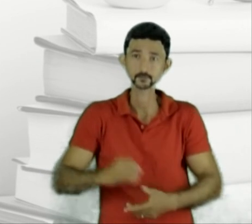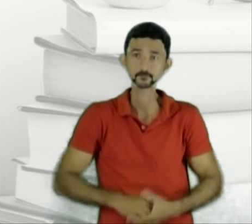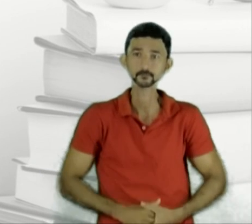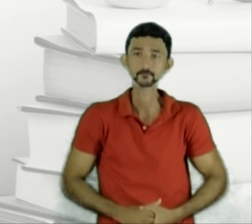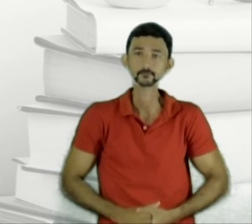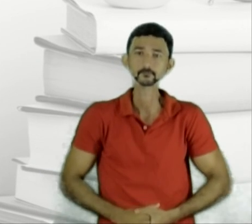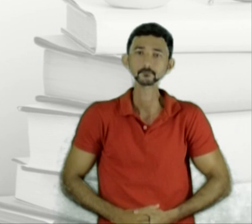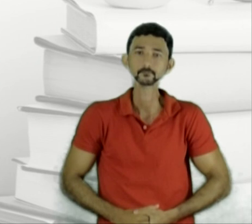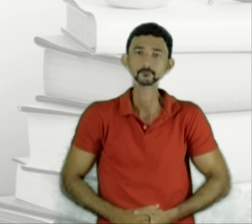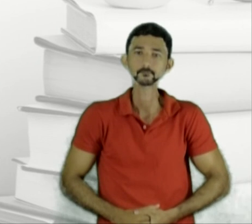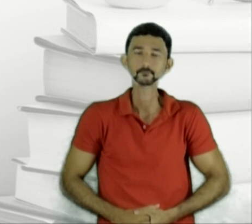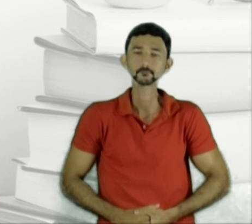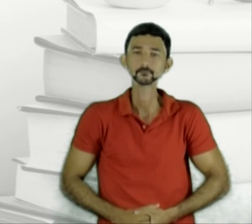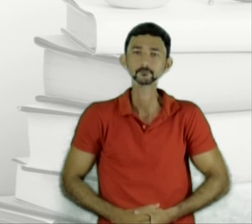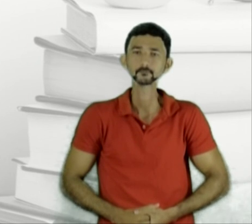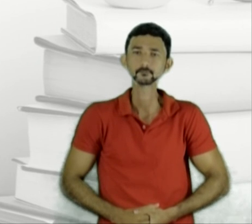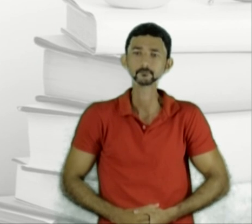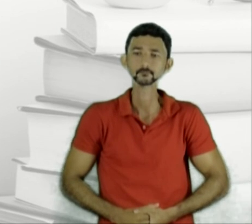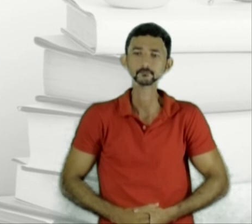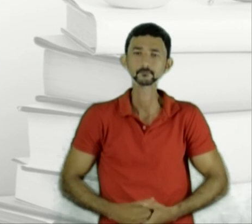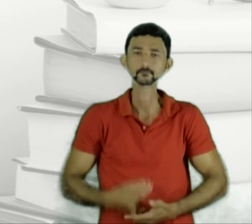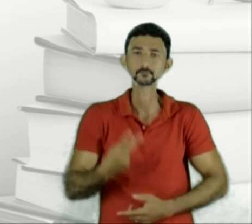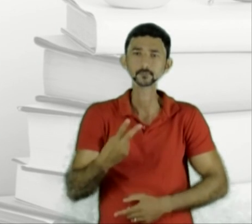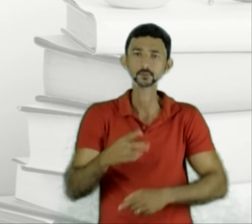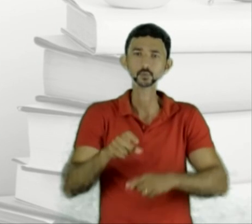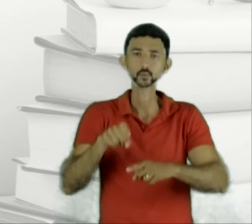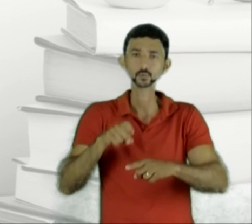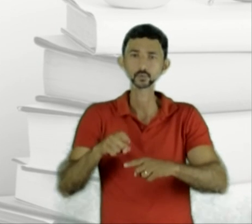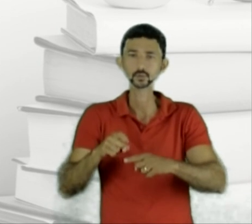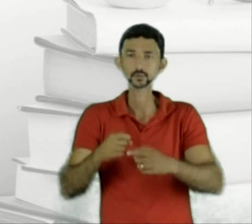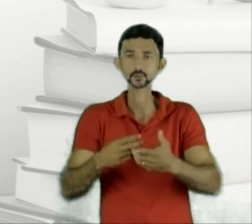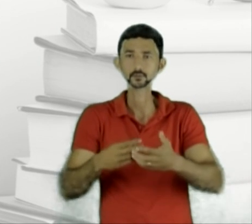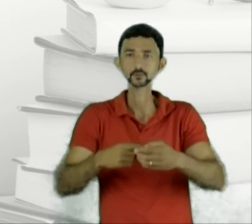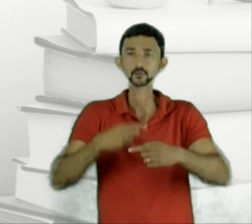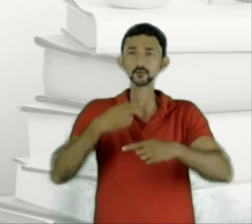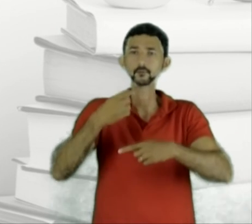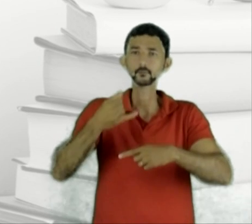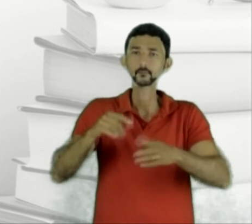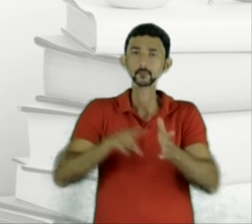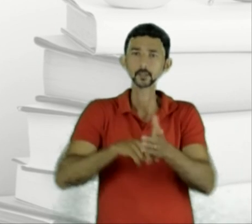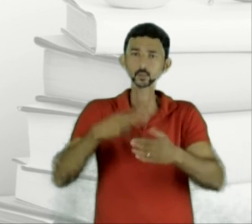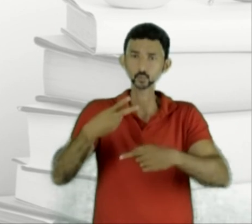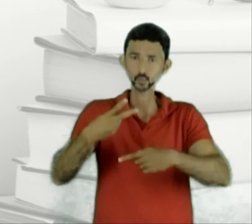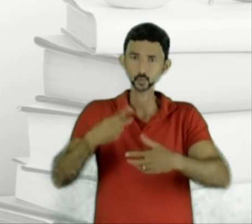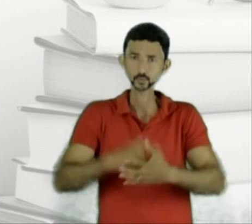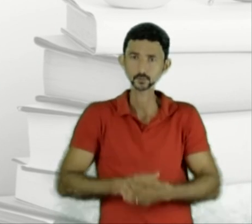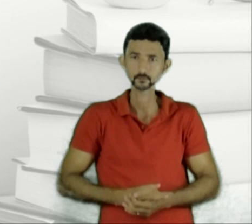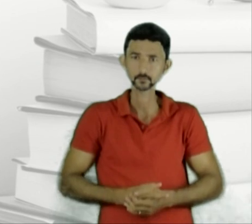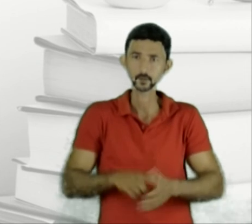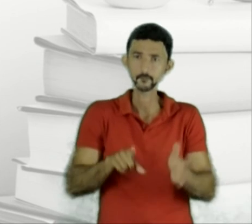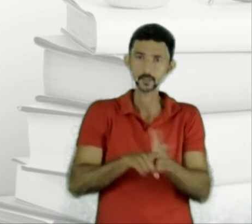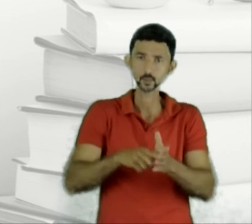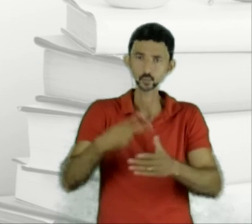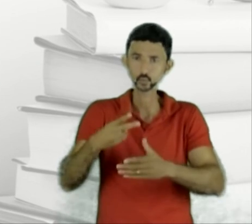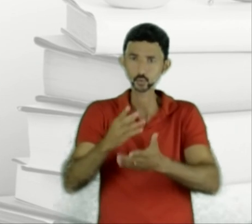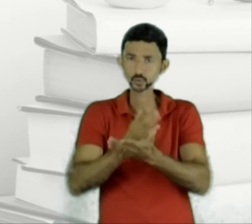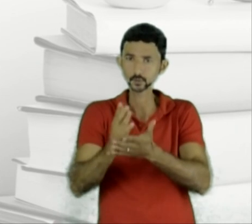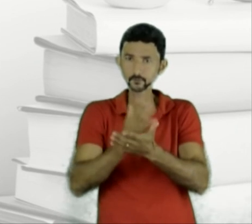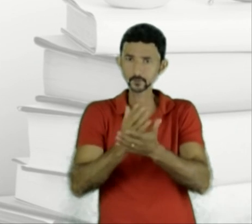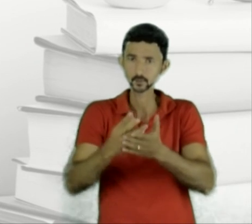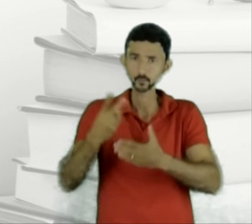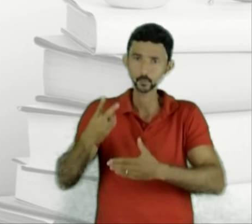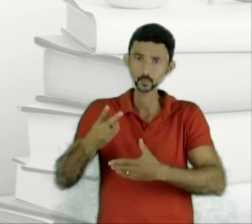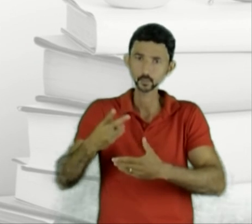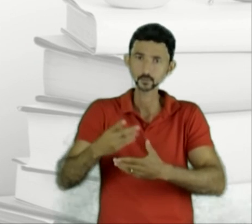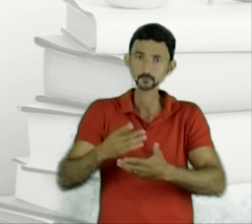zero, certo? 2x elevado a menos 2 nós temos o menos 2 distribuído por